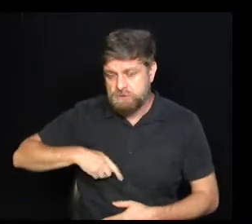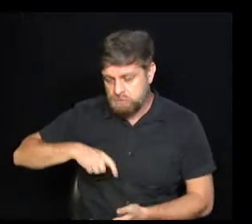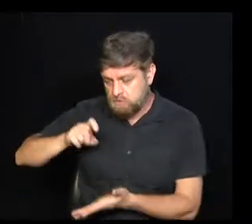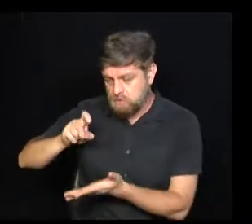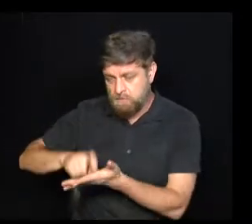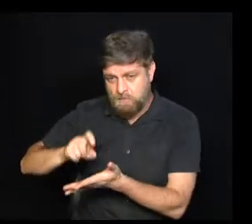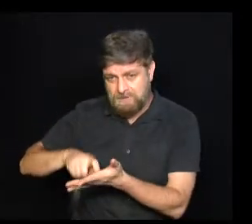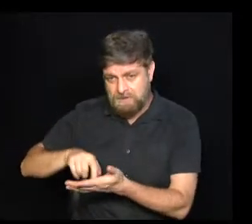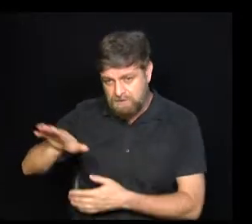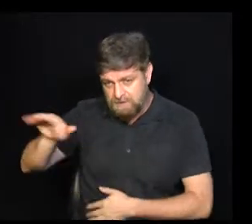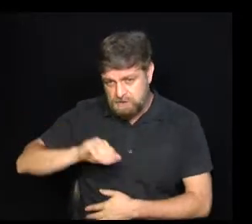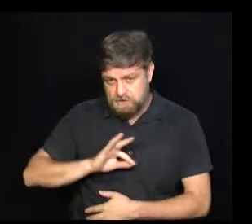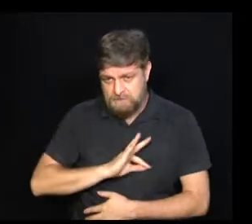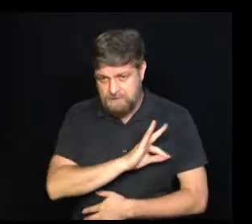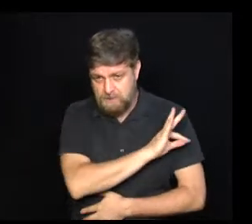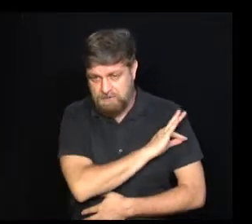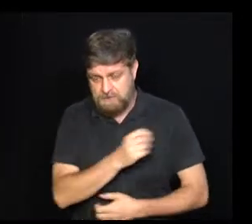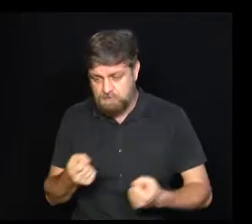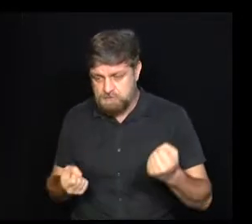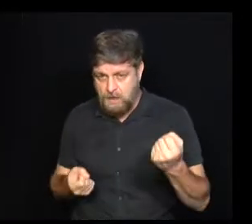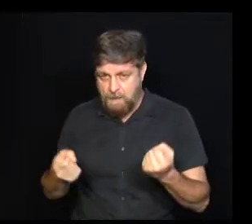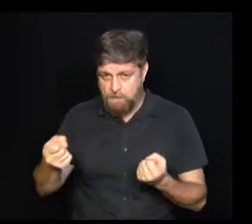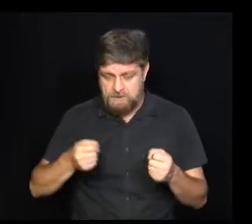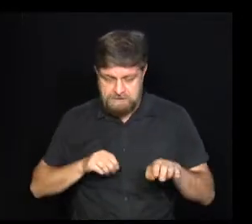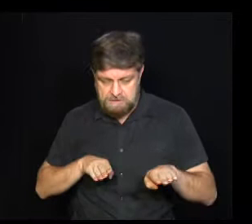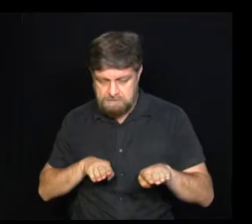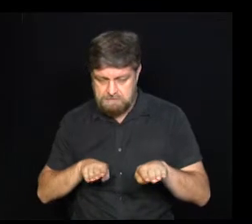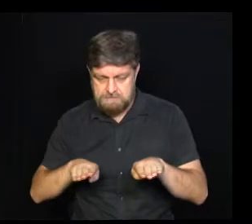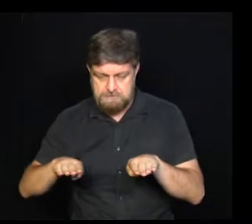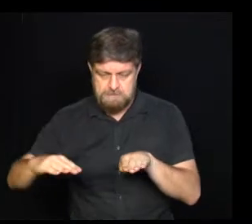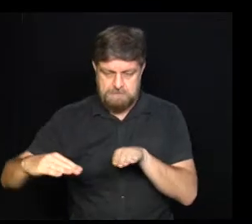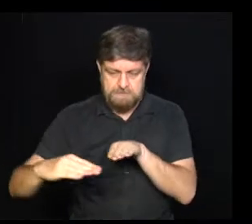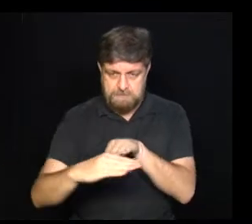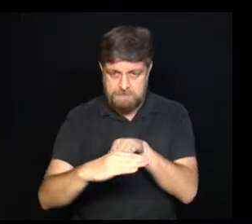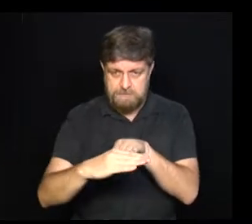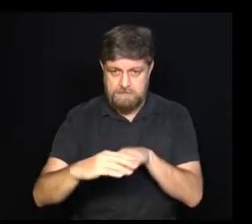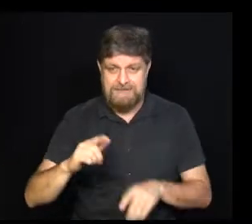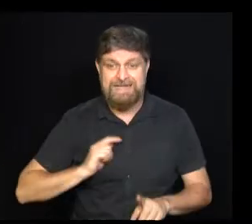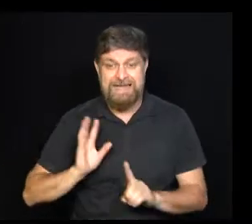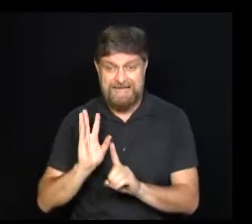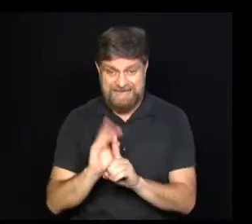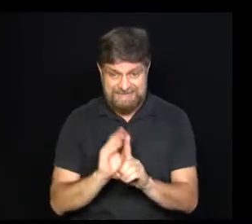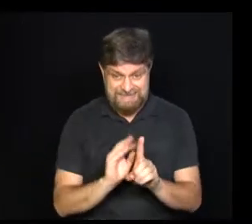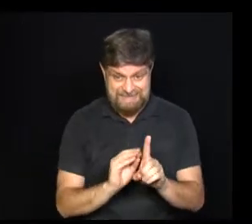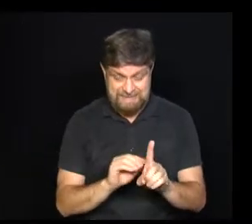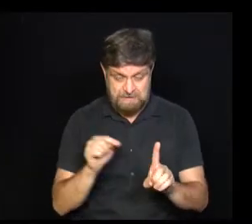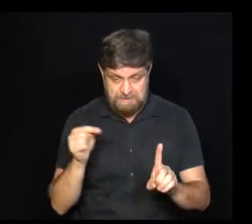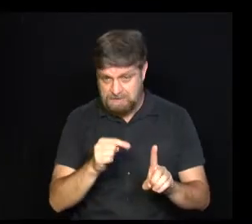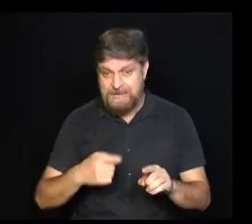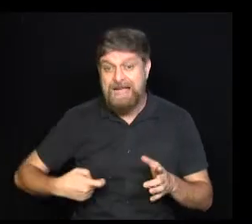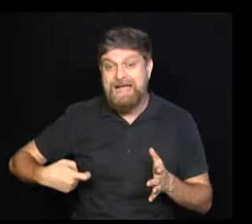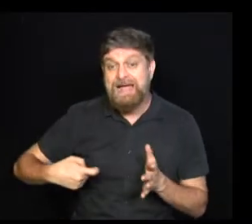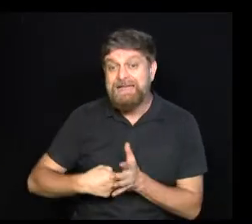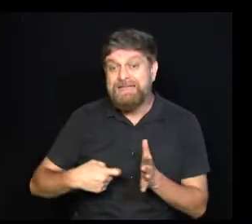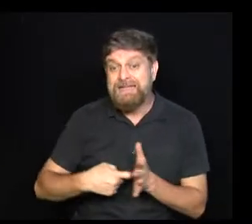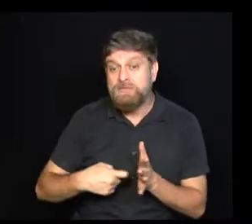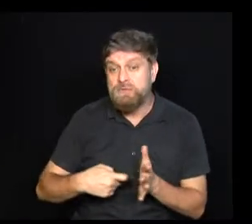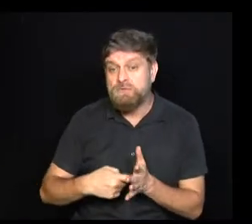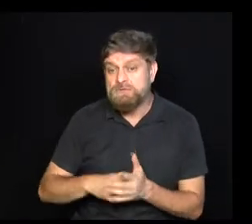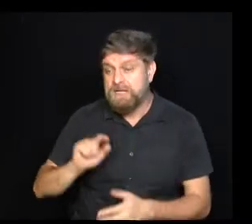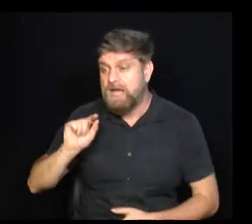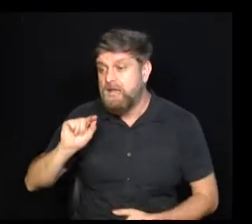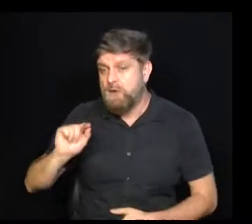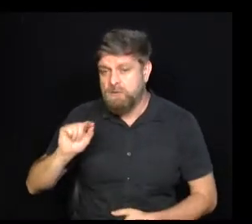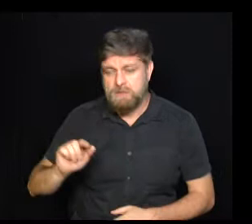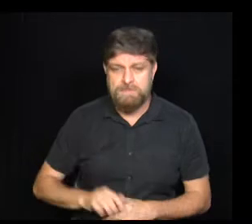para acionar uma viatura para uma situação pontual de assédio, esse aqui é para um registro de assédio.